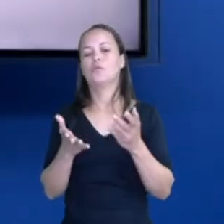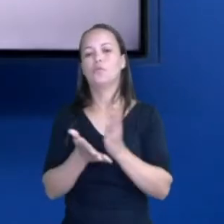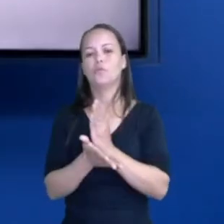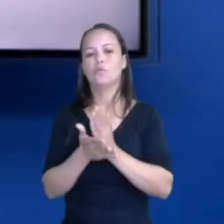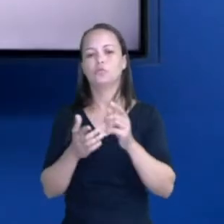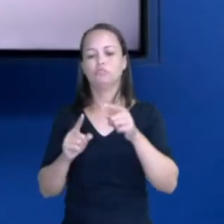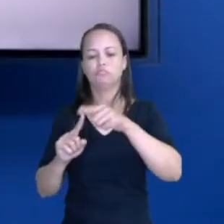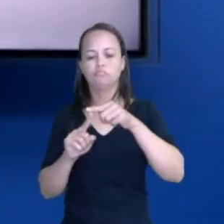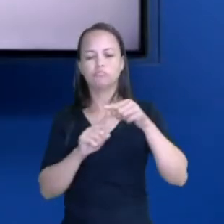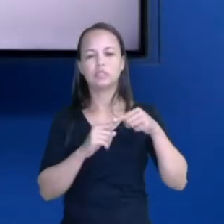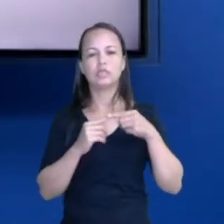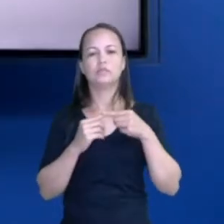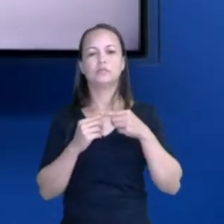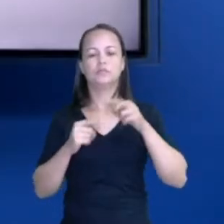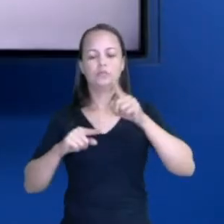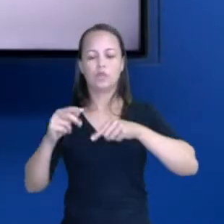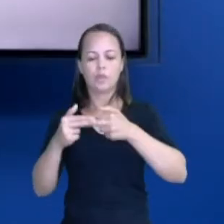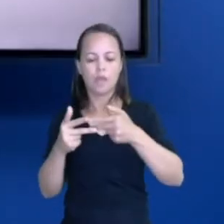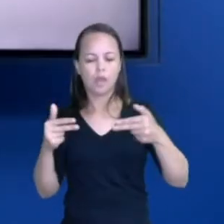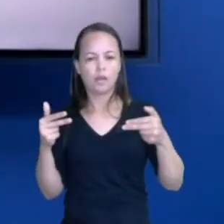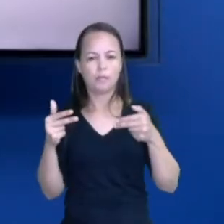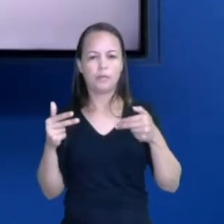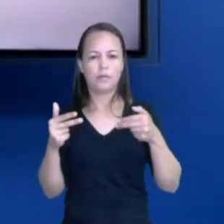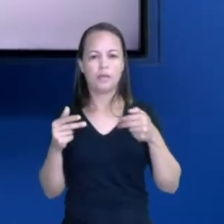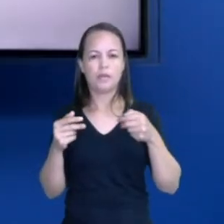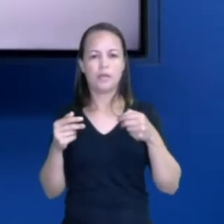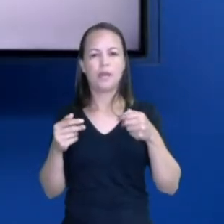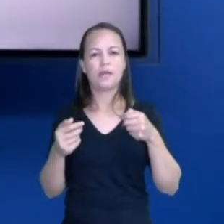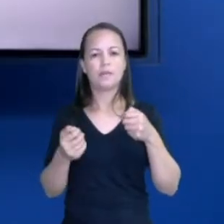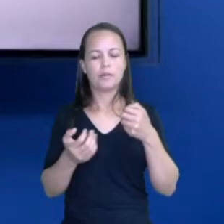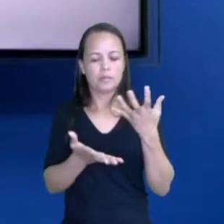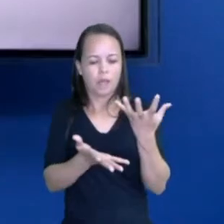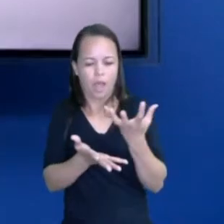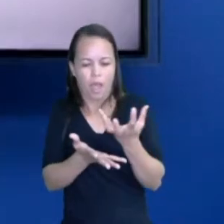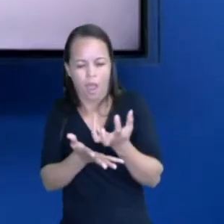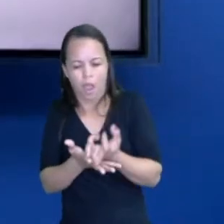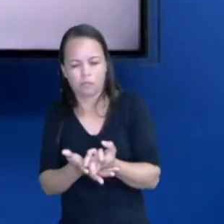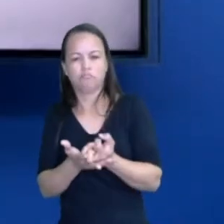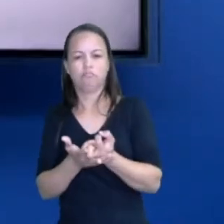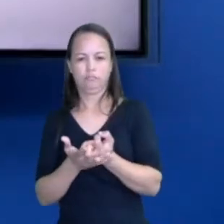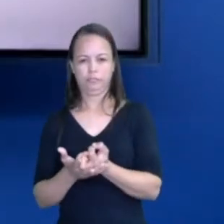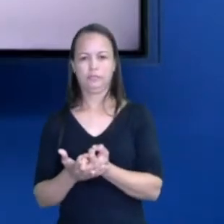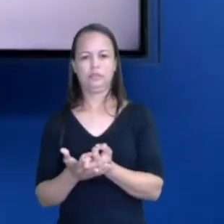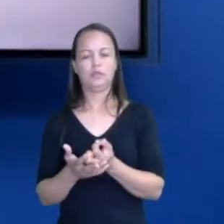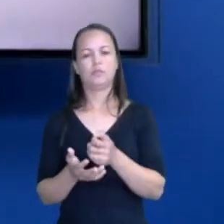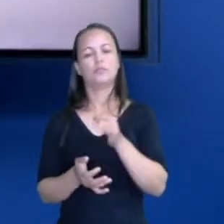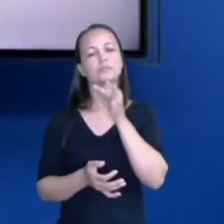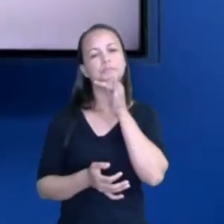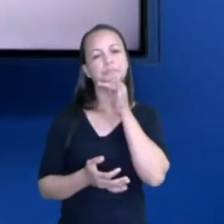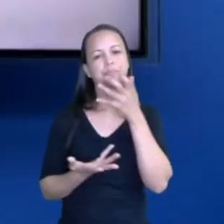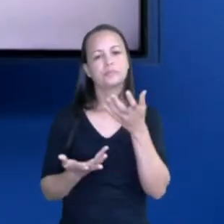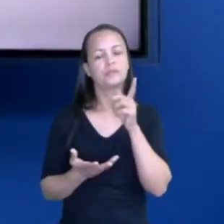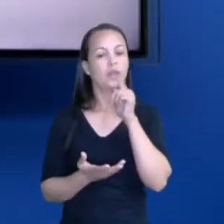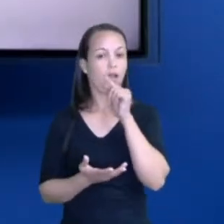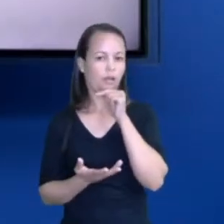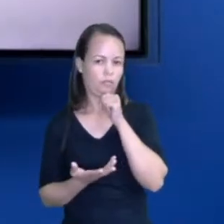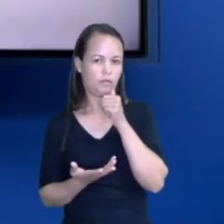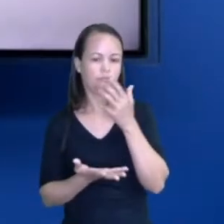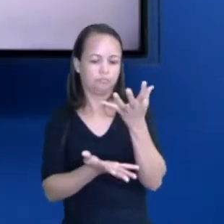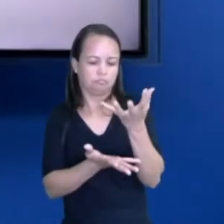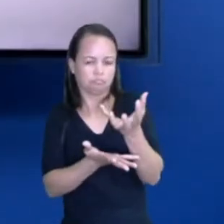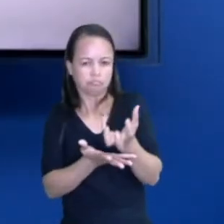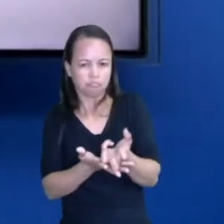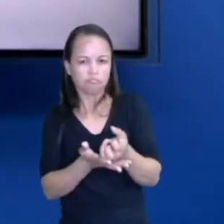de materiais permitem a passagem, certo, de substâncias, como por exemplo, a água, tá